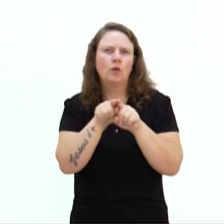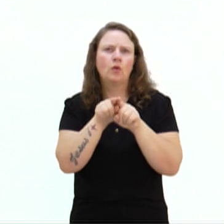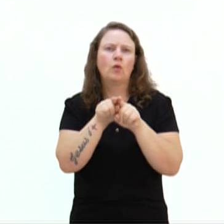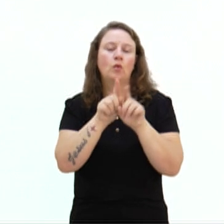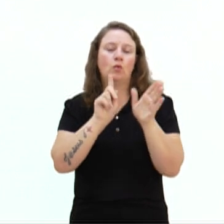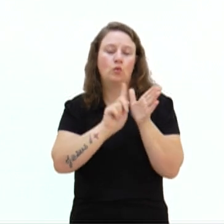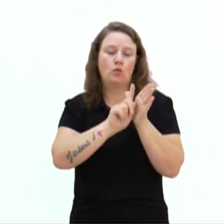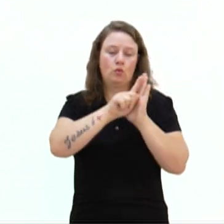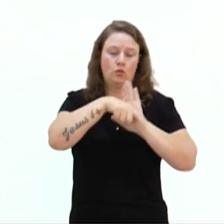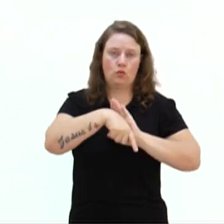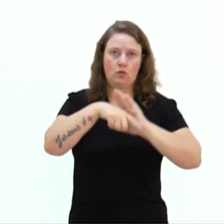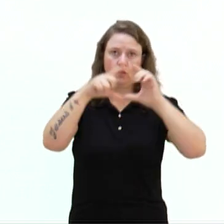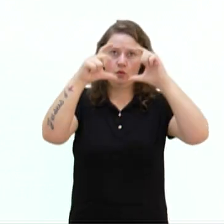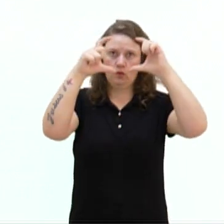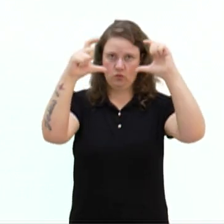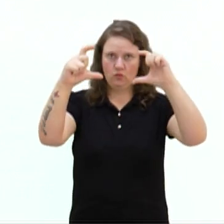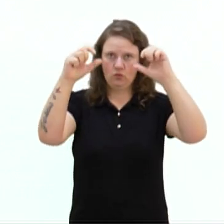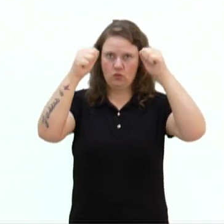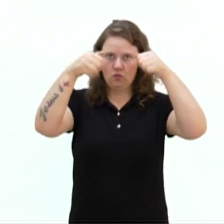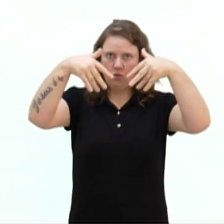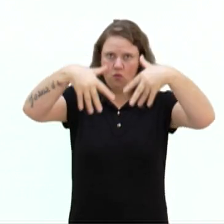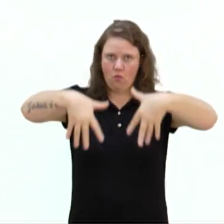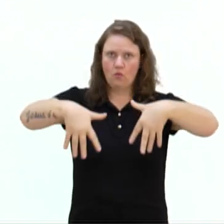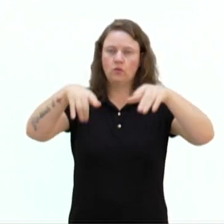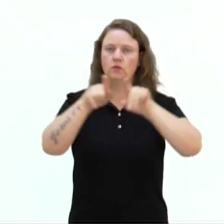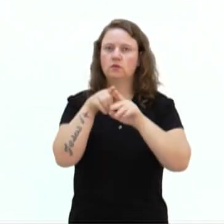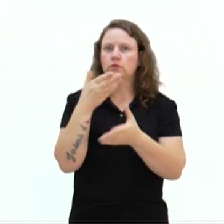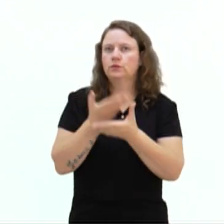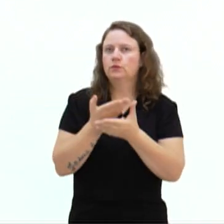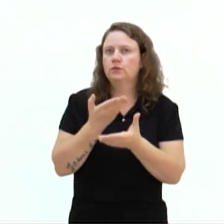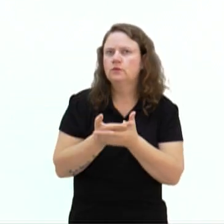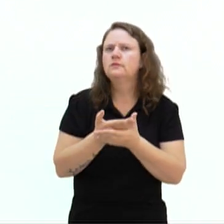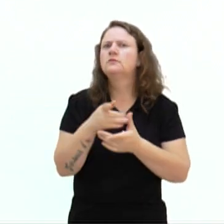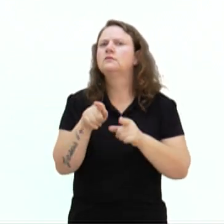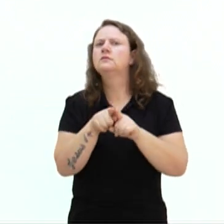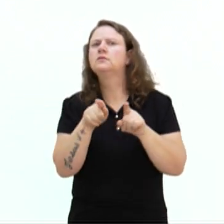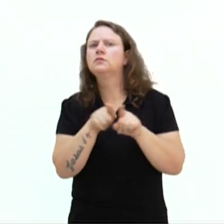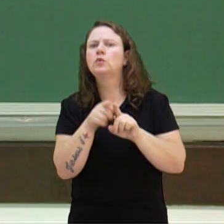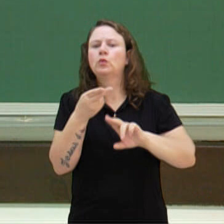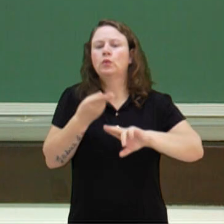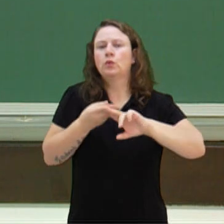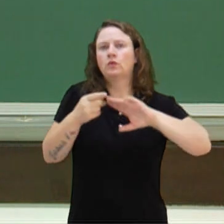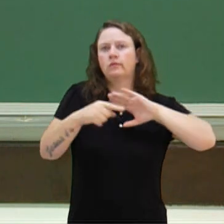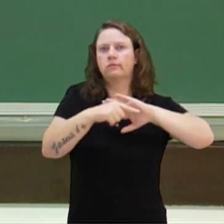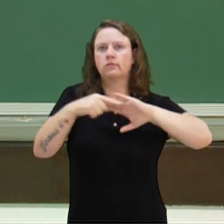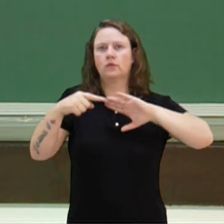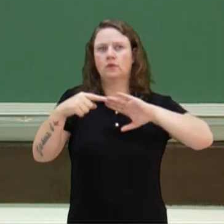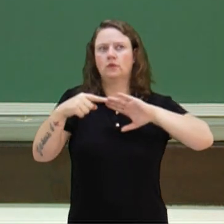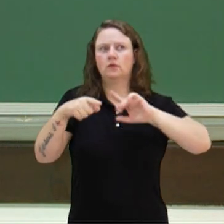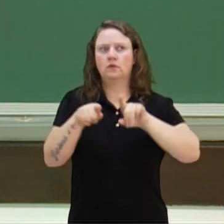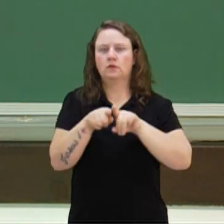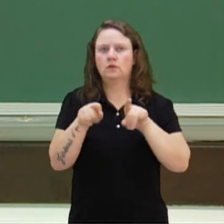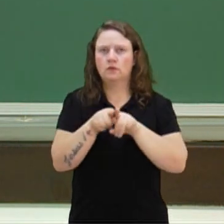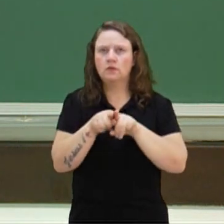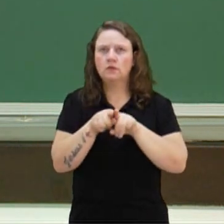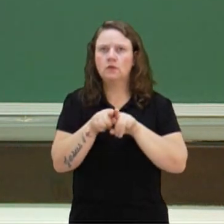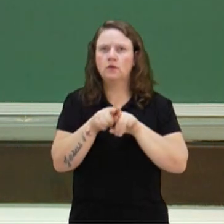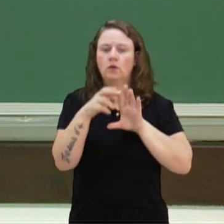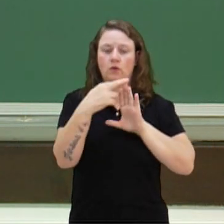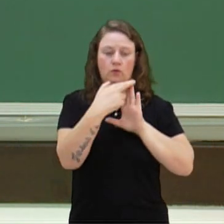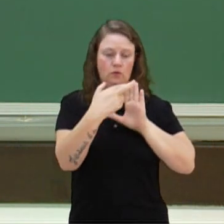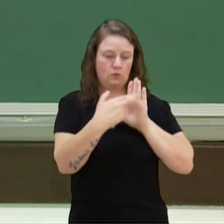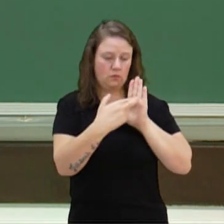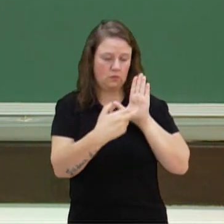gênero mapa conceitual e estudar alguns casos do uso do hífen, que aí é uma regrinha